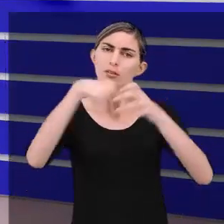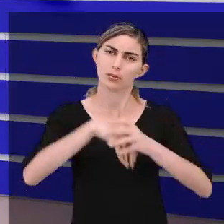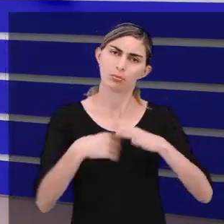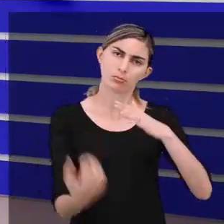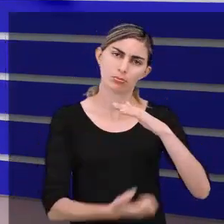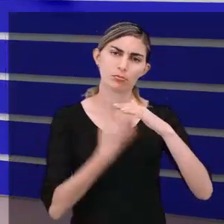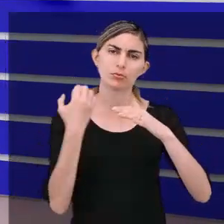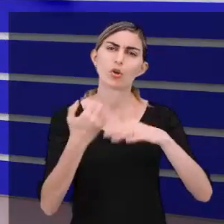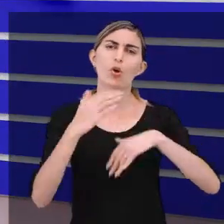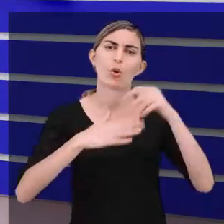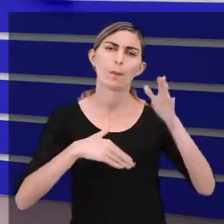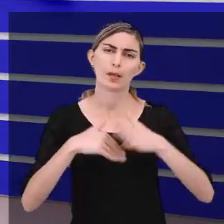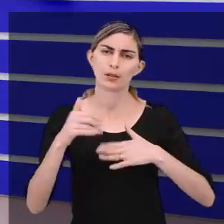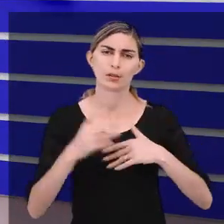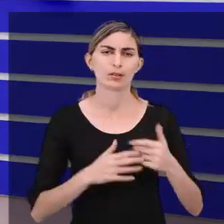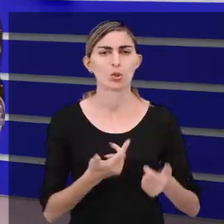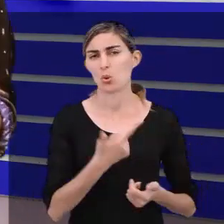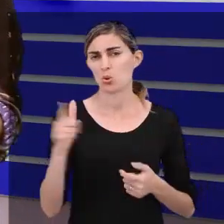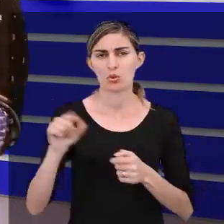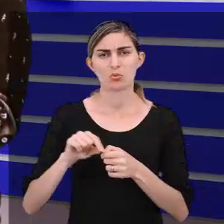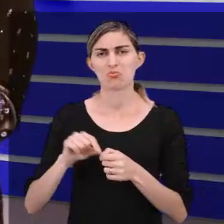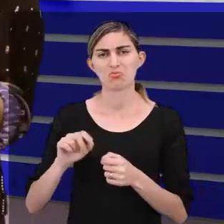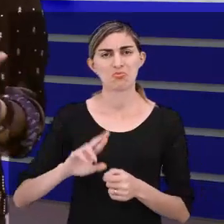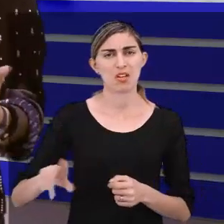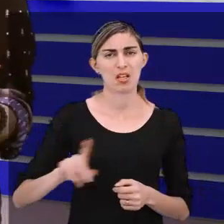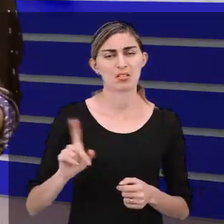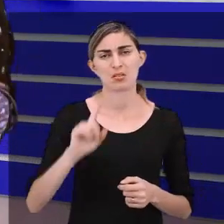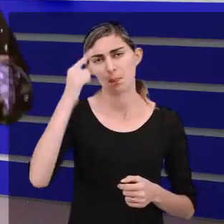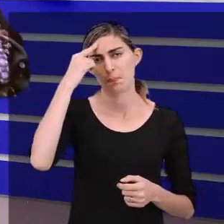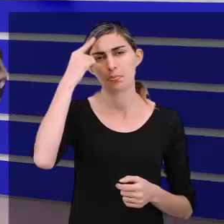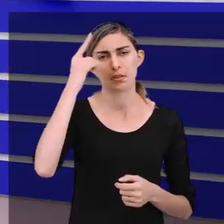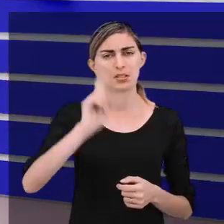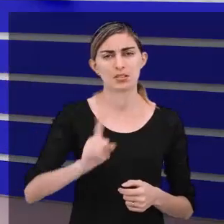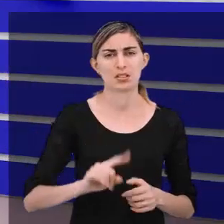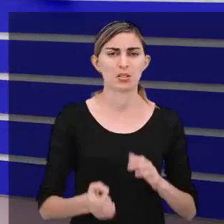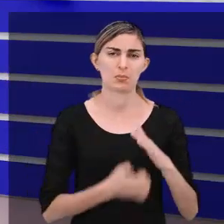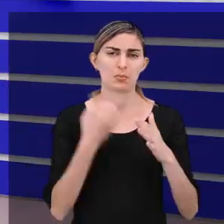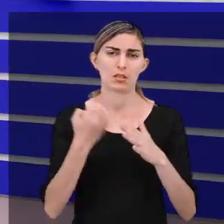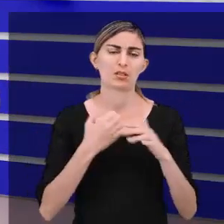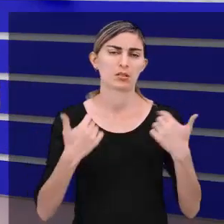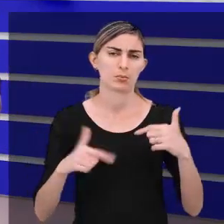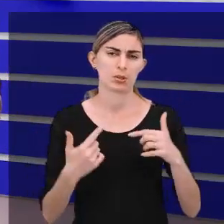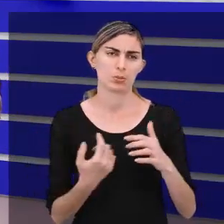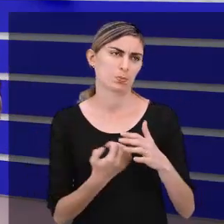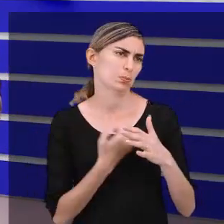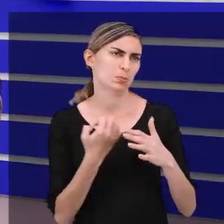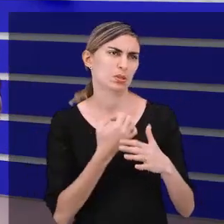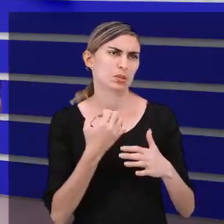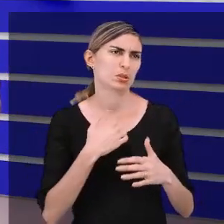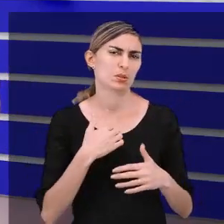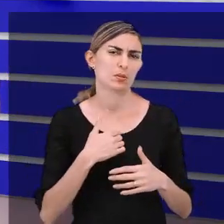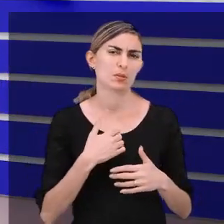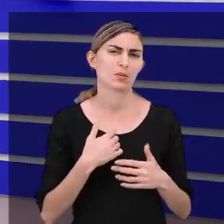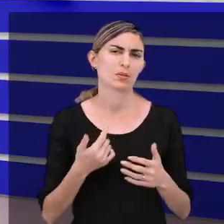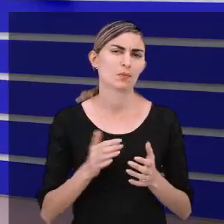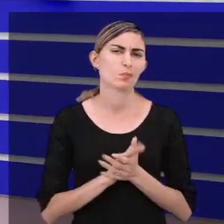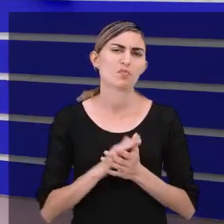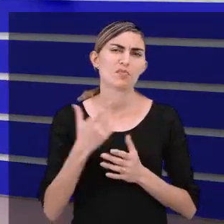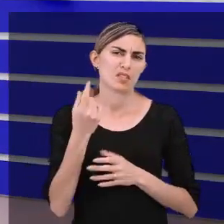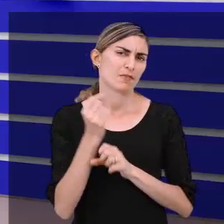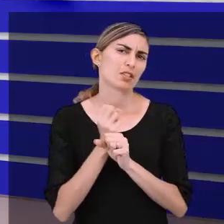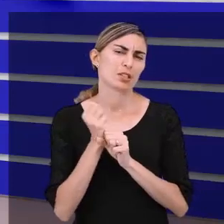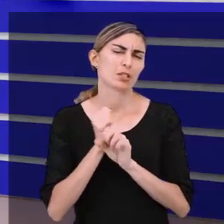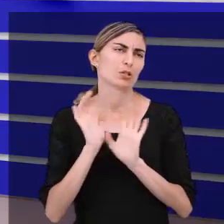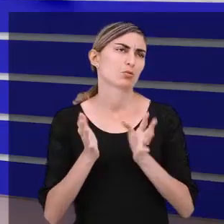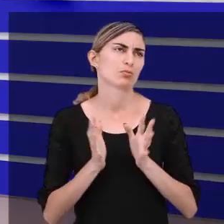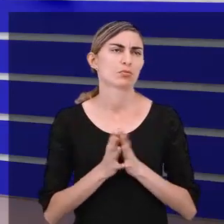desenvolverem e desenvolverem competência de liderança. Outras não fazem, outras não têm esse programa. Eu trabalhei numa empresa que uma empresa de mais, ela já tinha quase 20